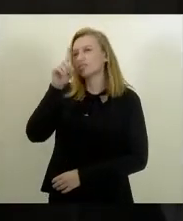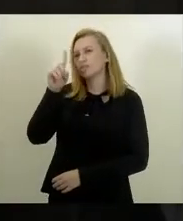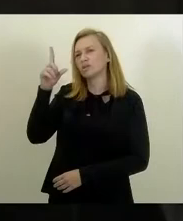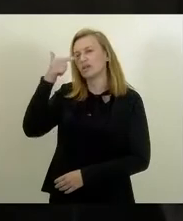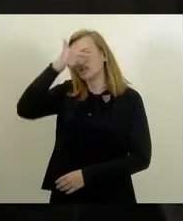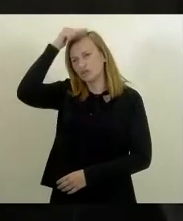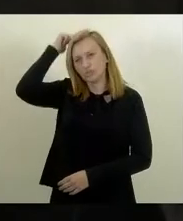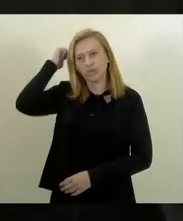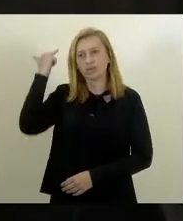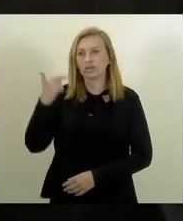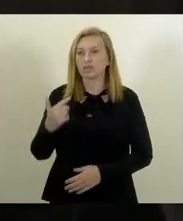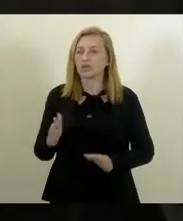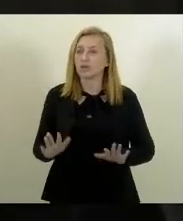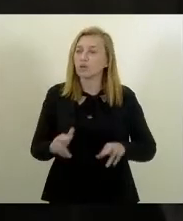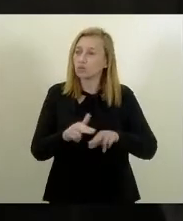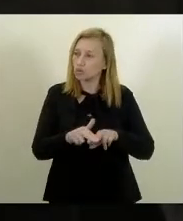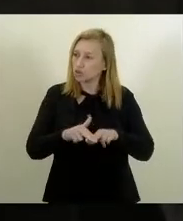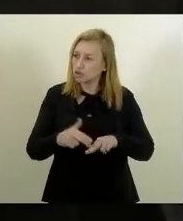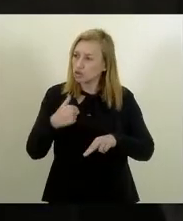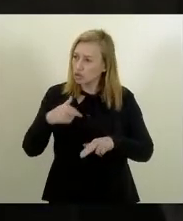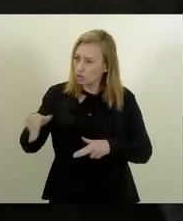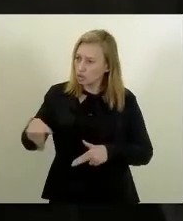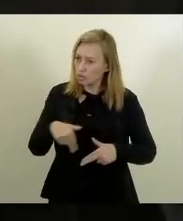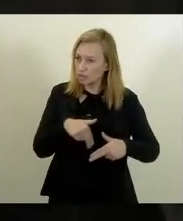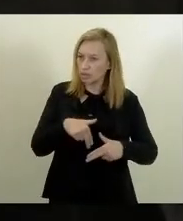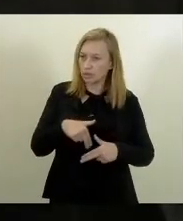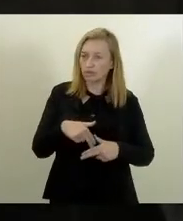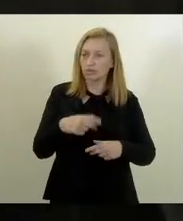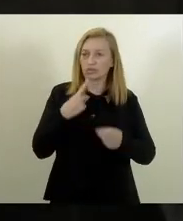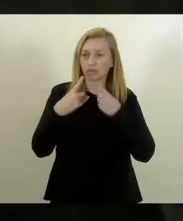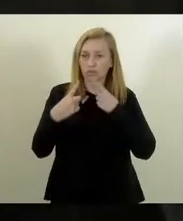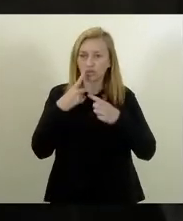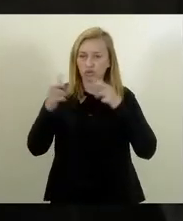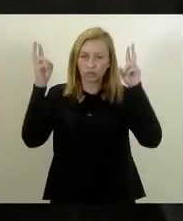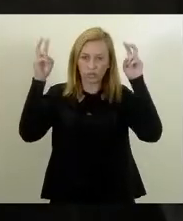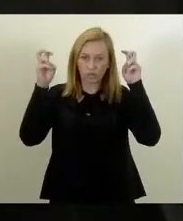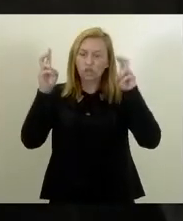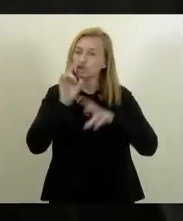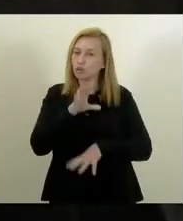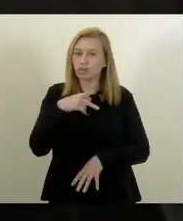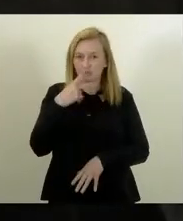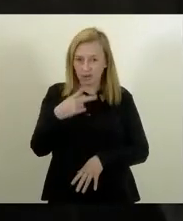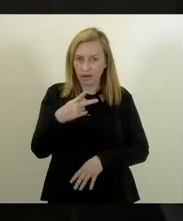pela qual eu encaminho aqui o debate da matéria é apenas para dizer